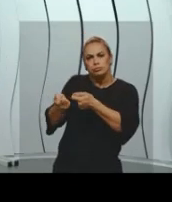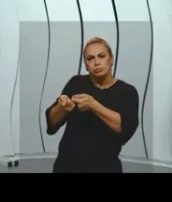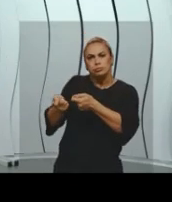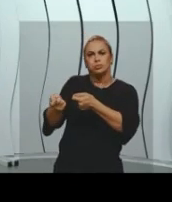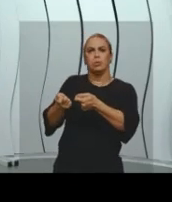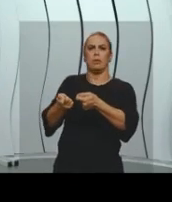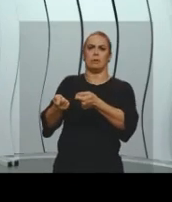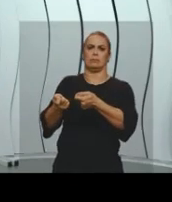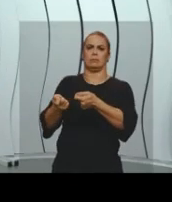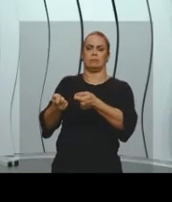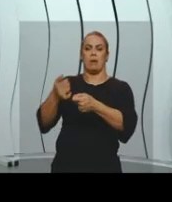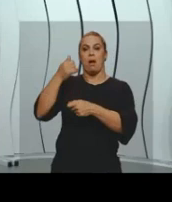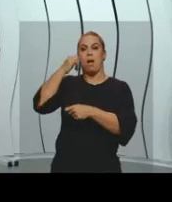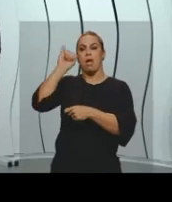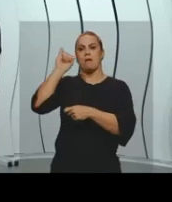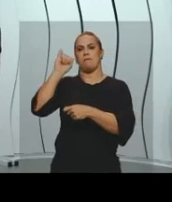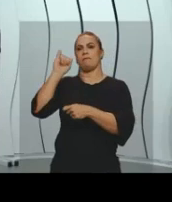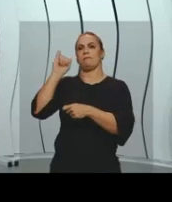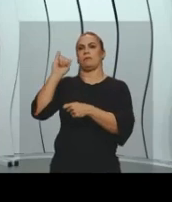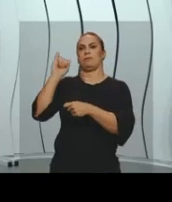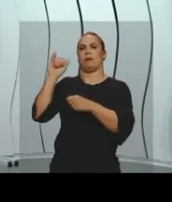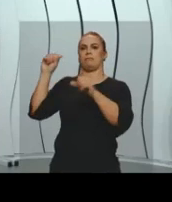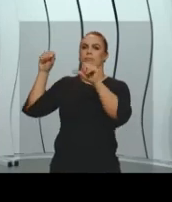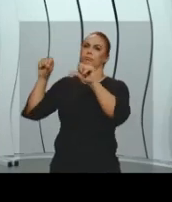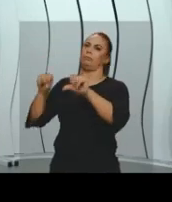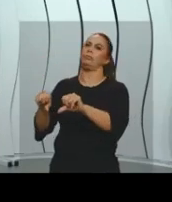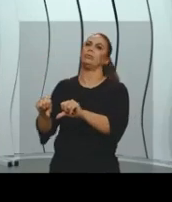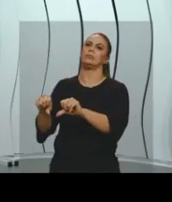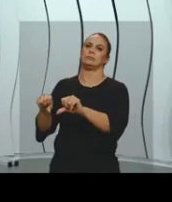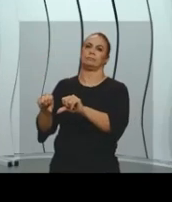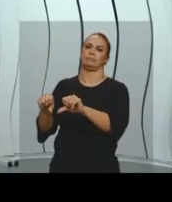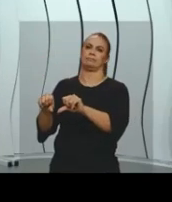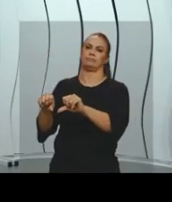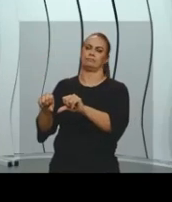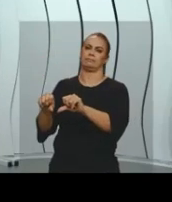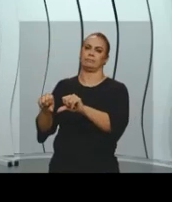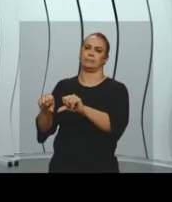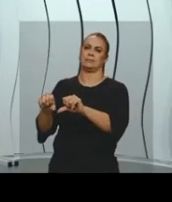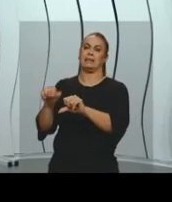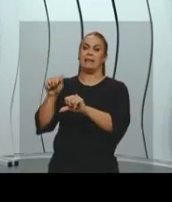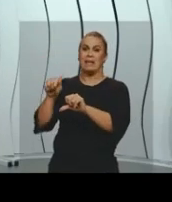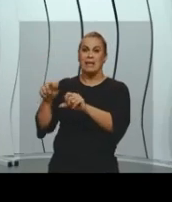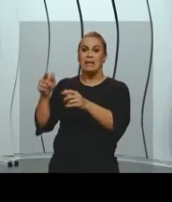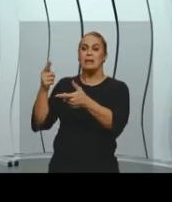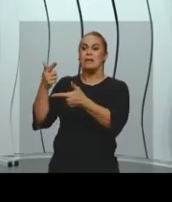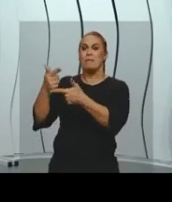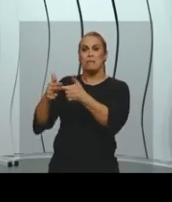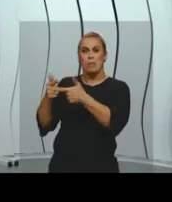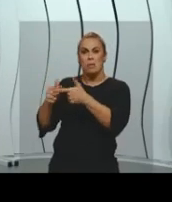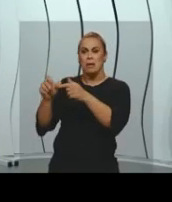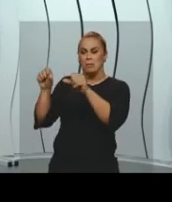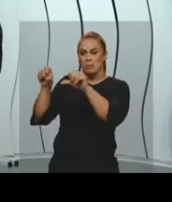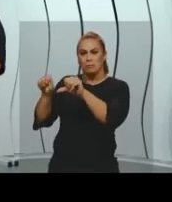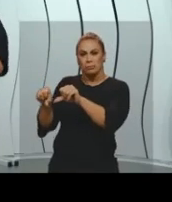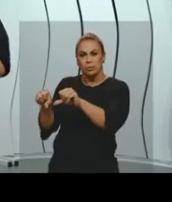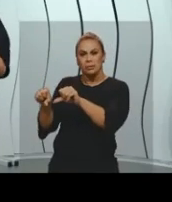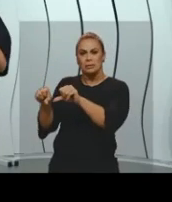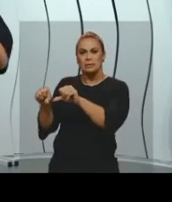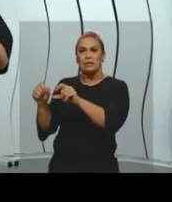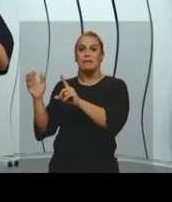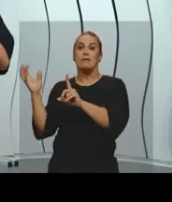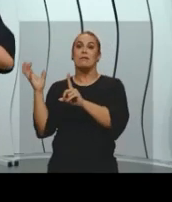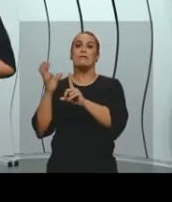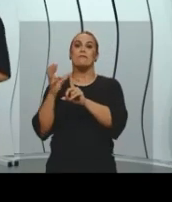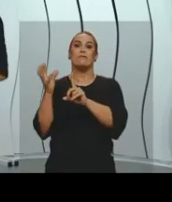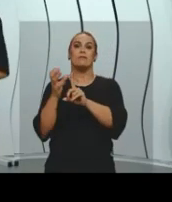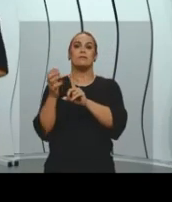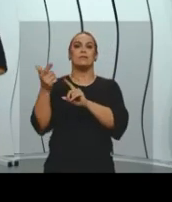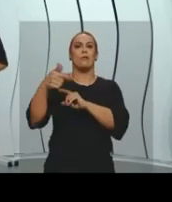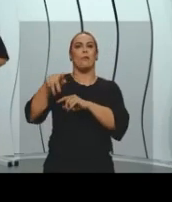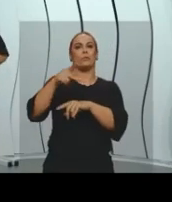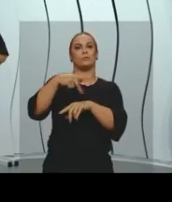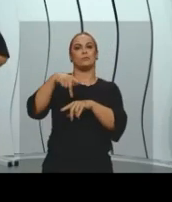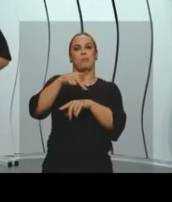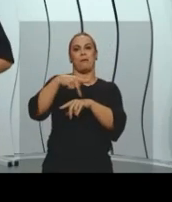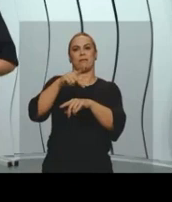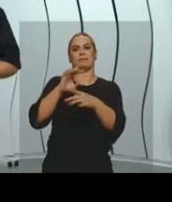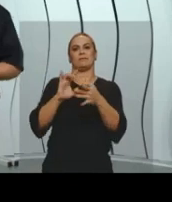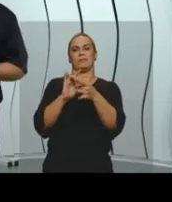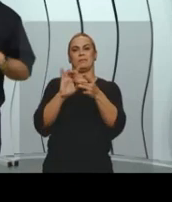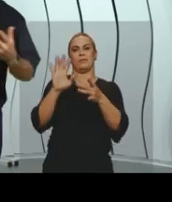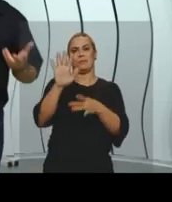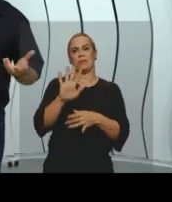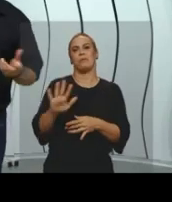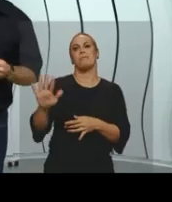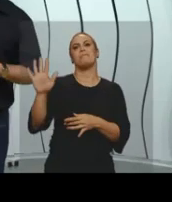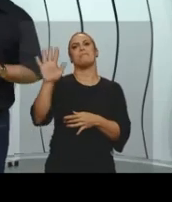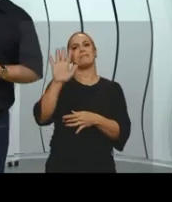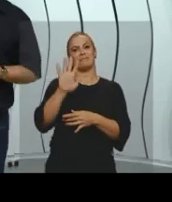quebrasse. Porque se a Grécia quebrasse, não quer dizer que iria quebrar a União Europeia, mas iria comprometer muito a saúde